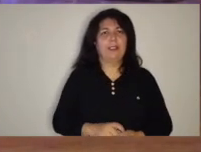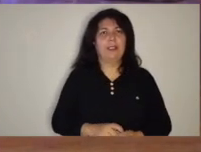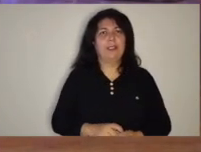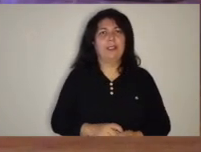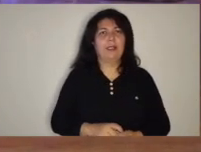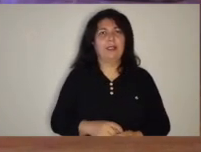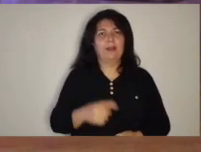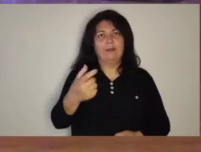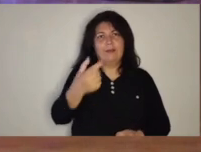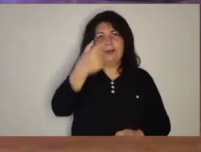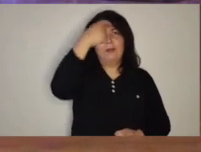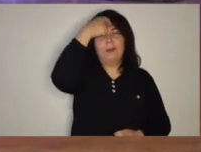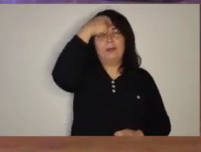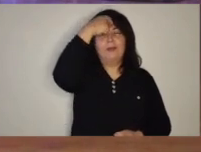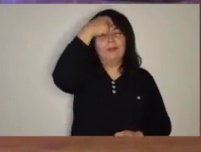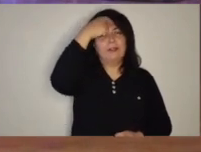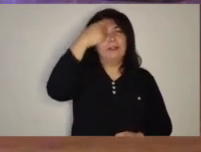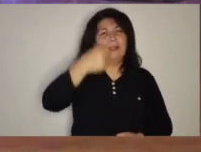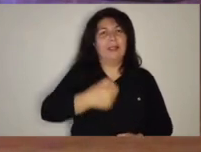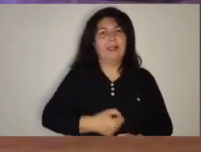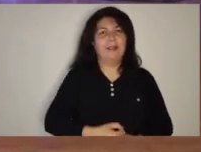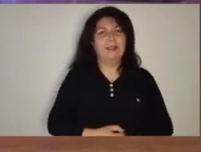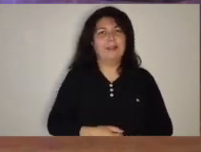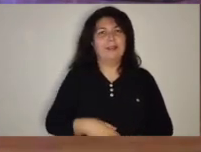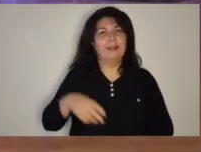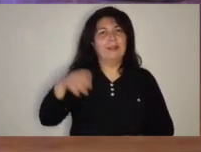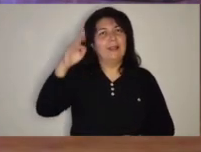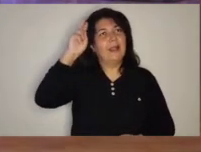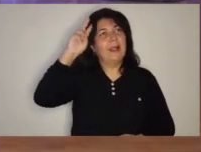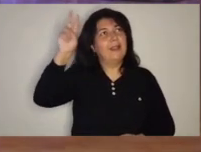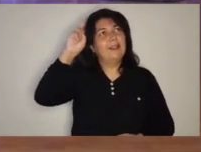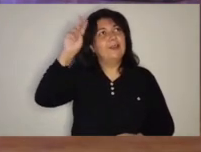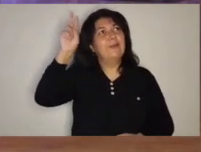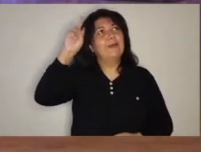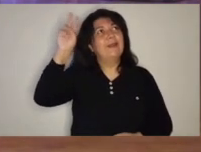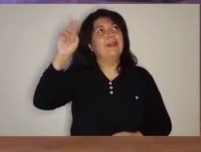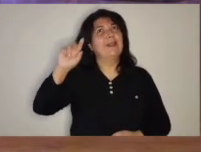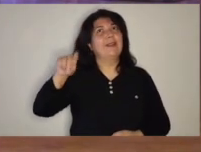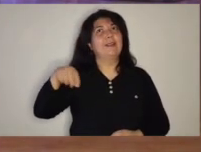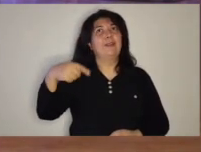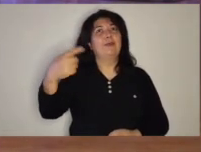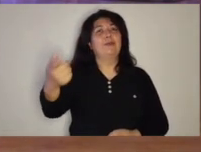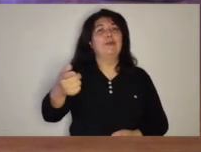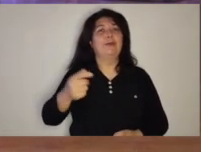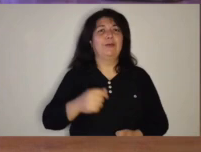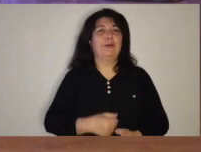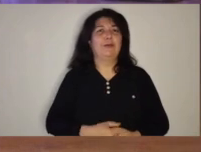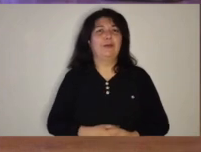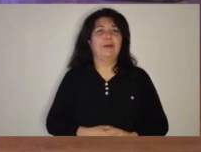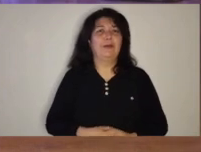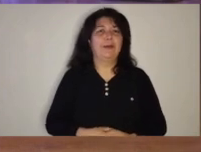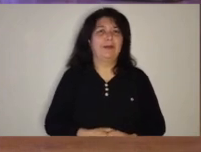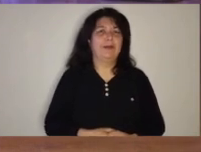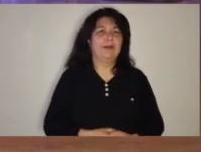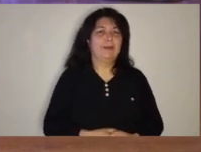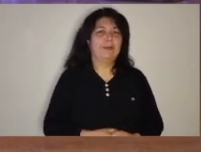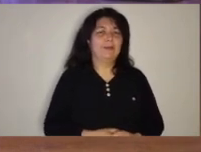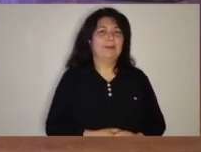Irmãos, são pequenos gestos, mas vai ficar marcado. Vai ficar